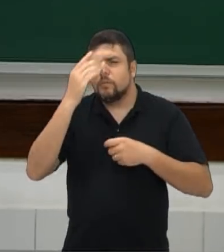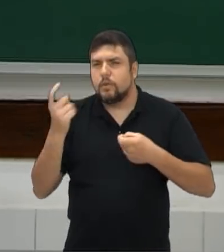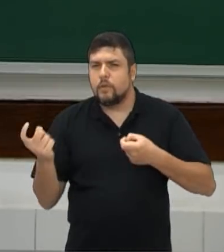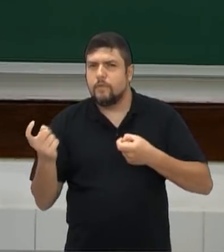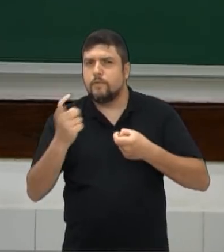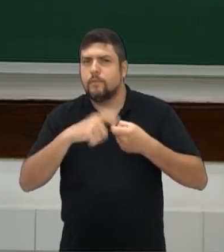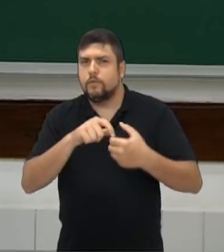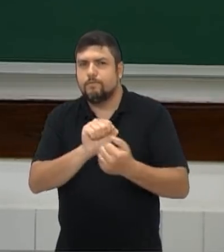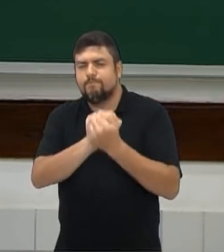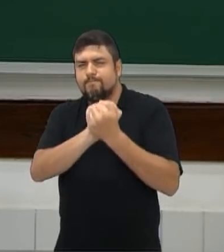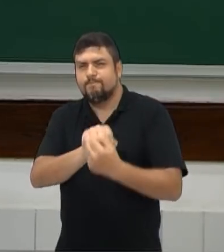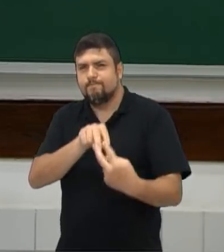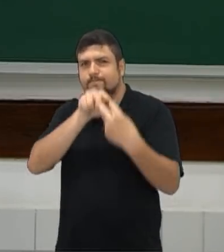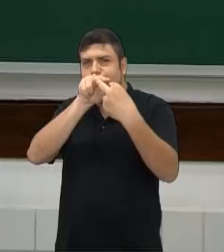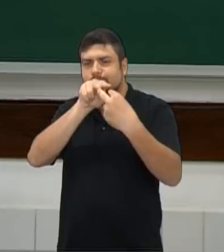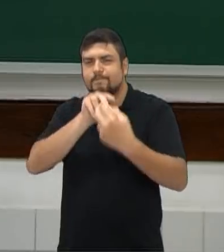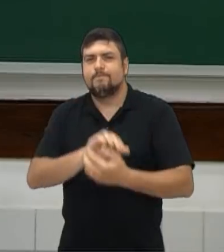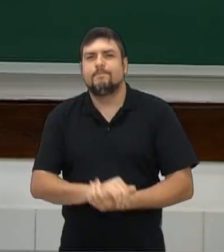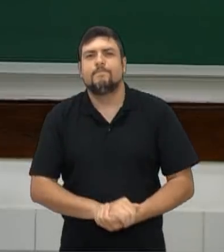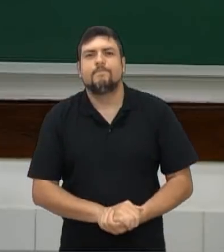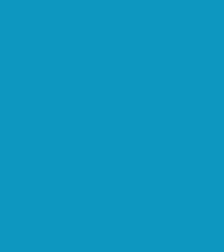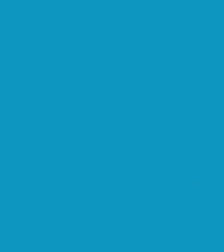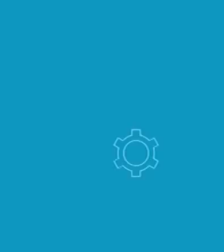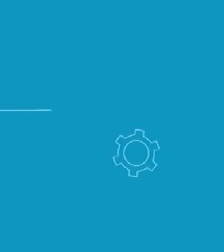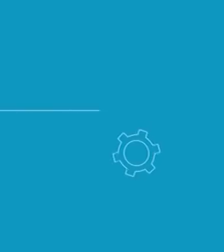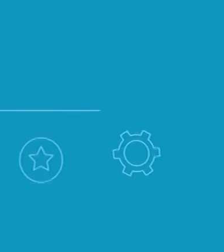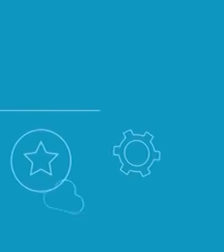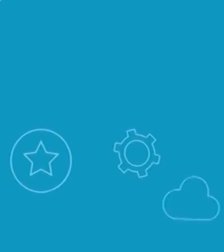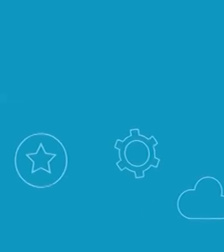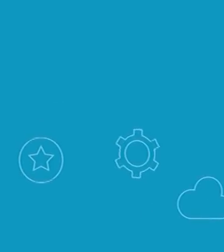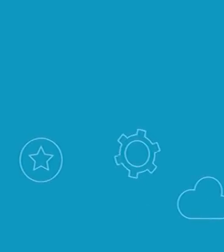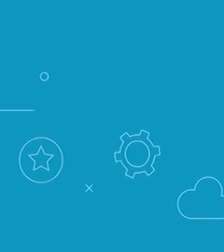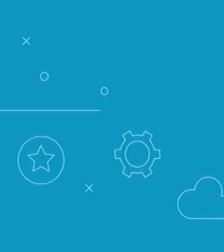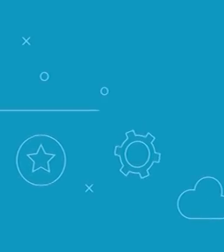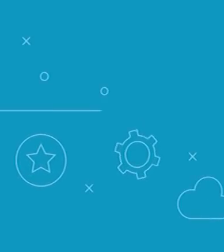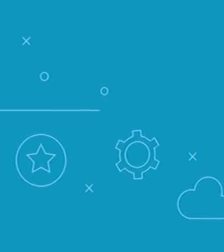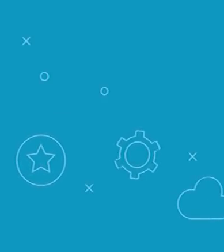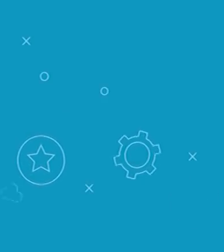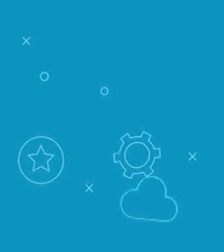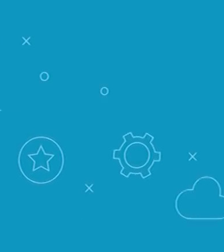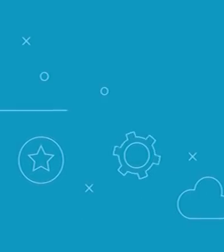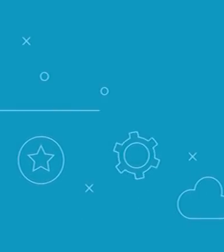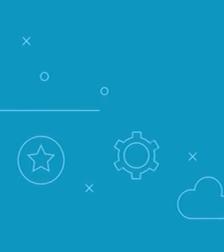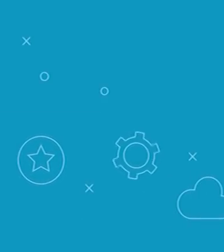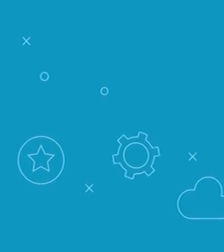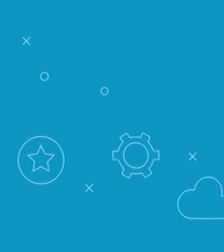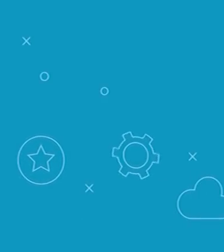junto de novo.